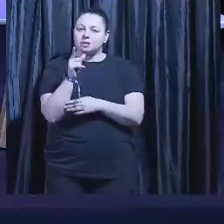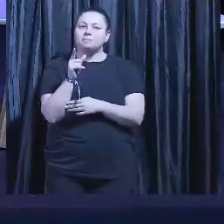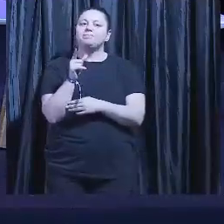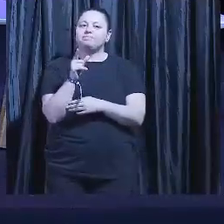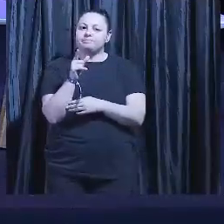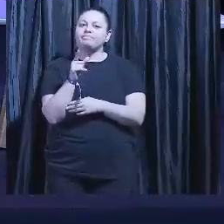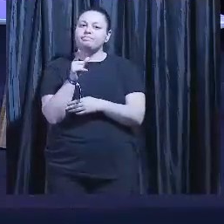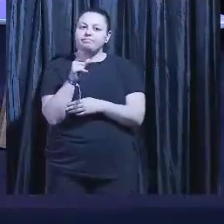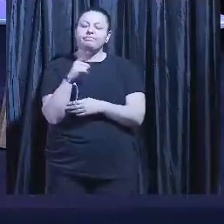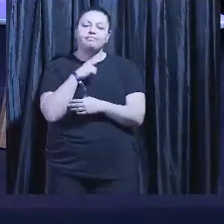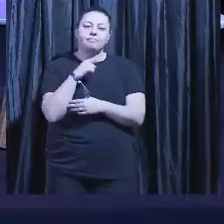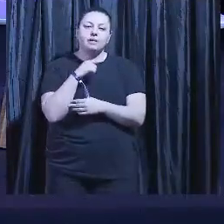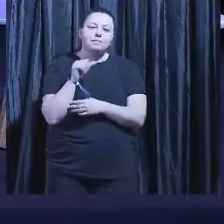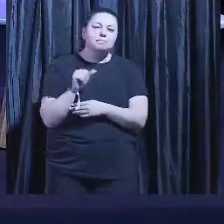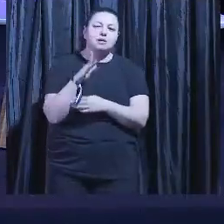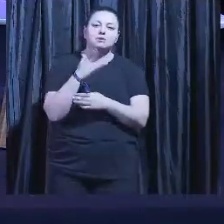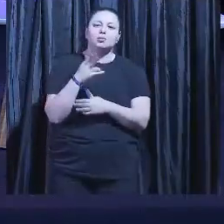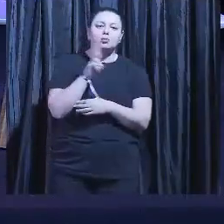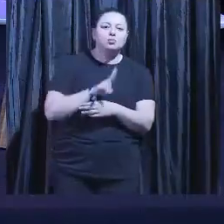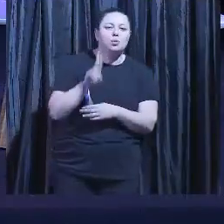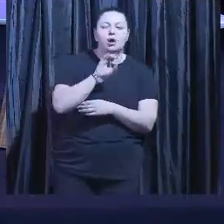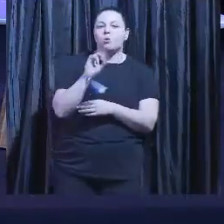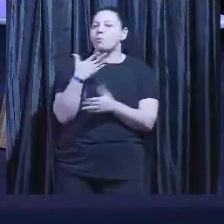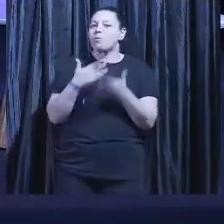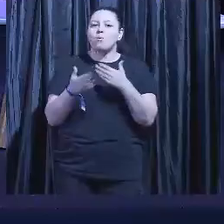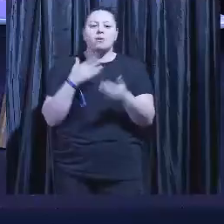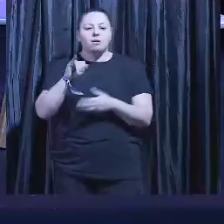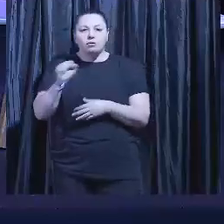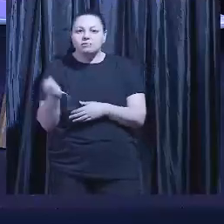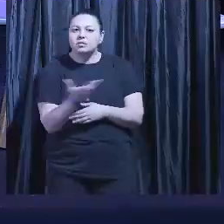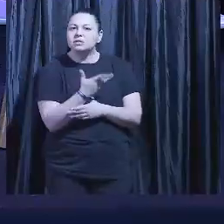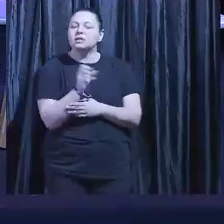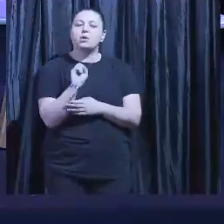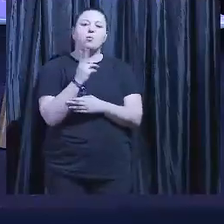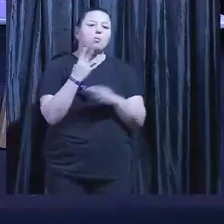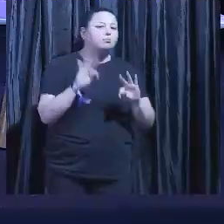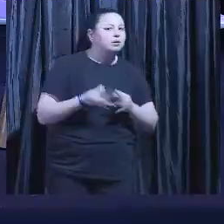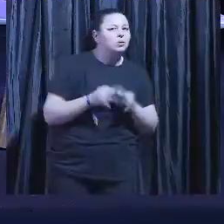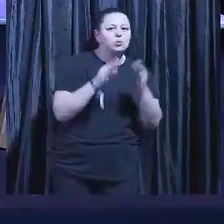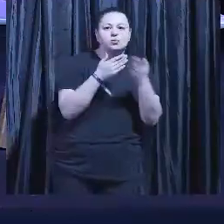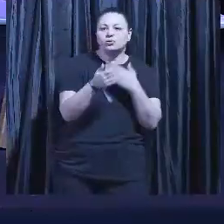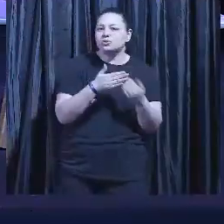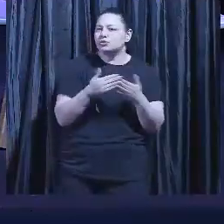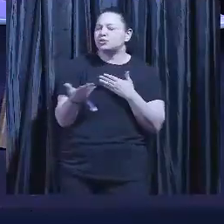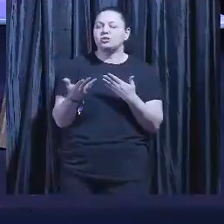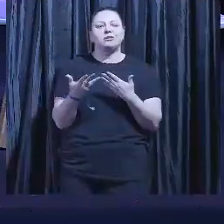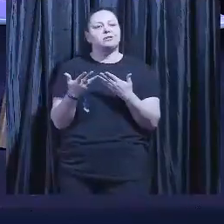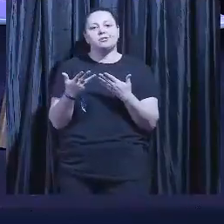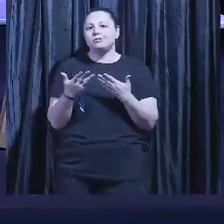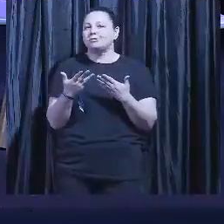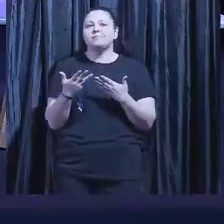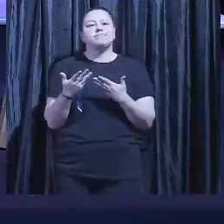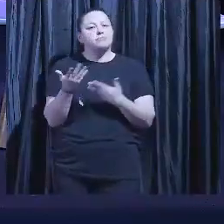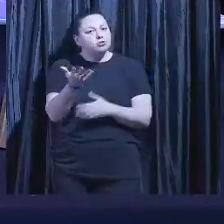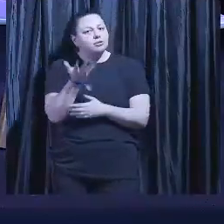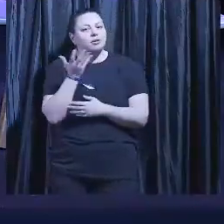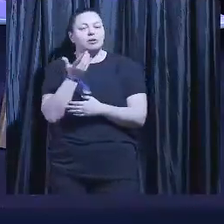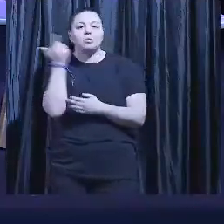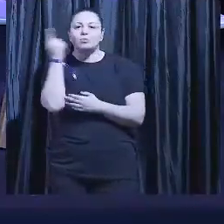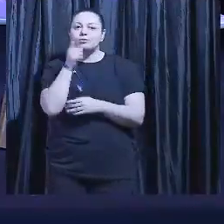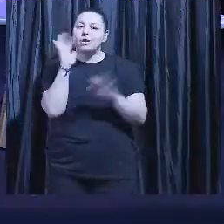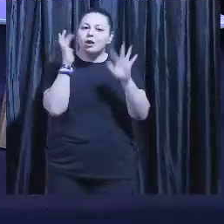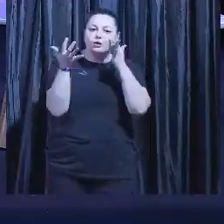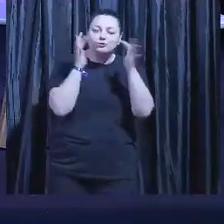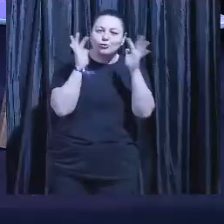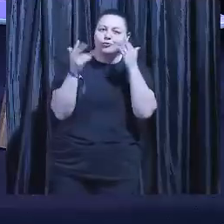de um cliente beneficiário ou um usuário, de qualquer inovação, de qualquer tecnologia ou de qualquer intenção de querer solucionar alguma coisa